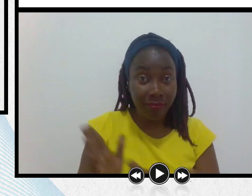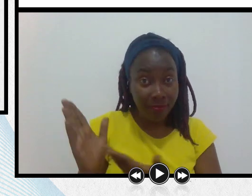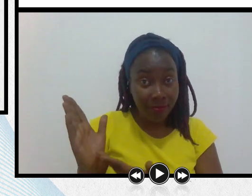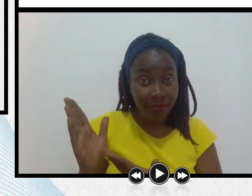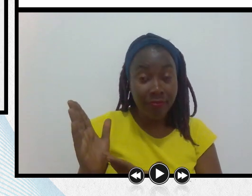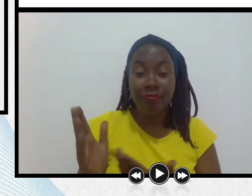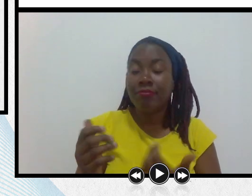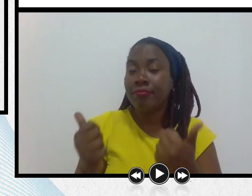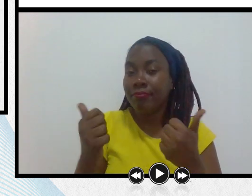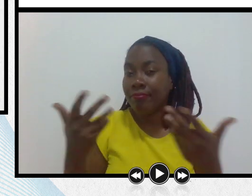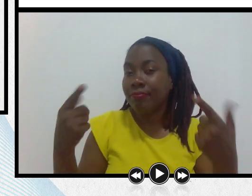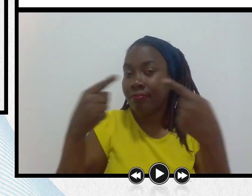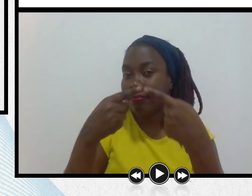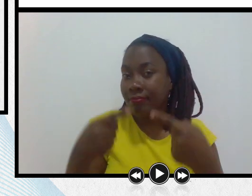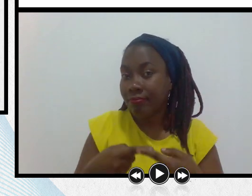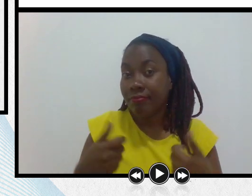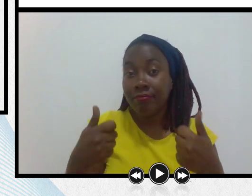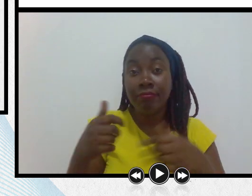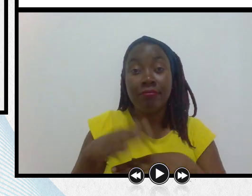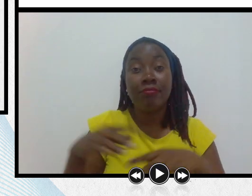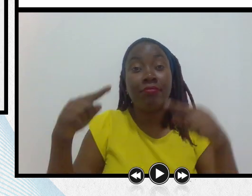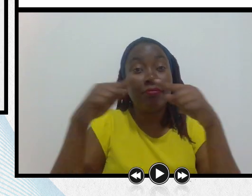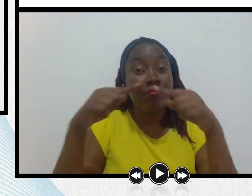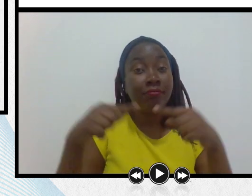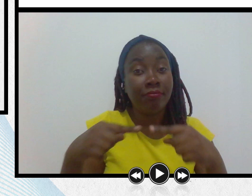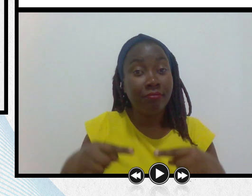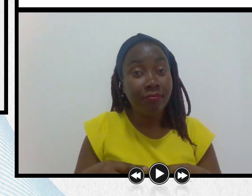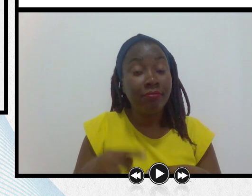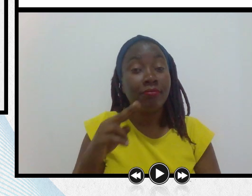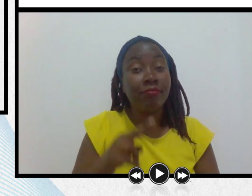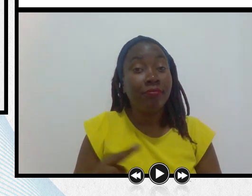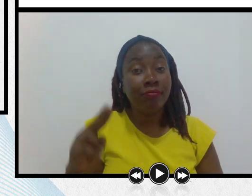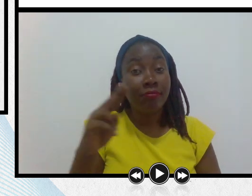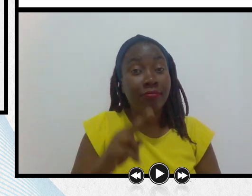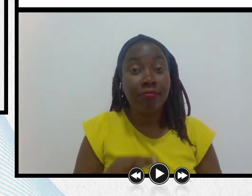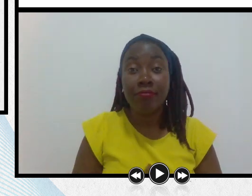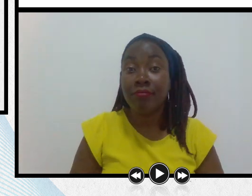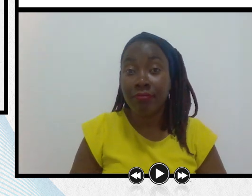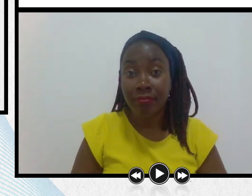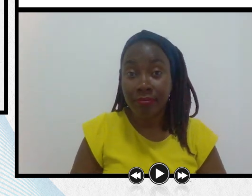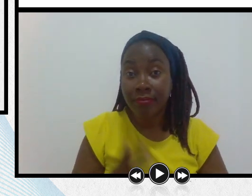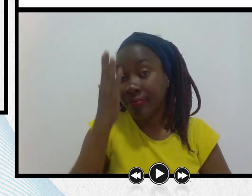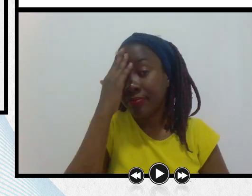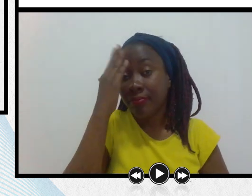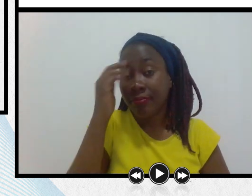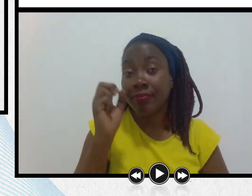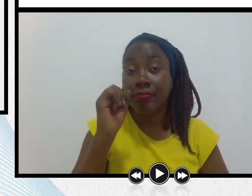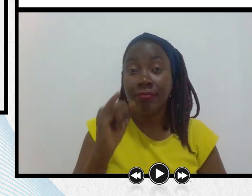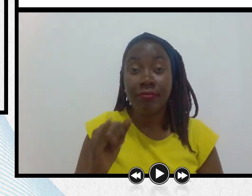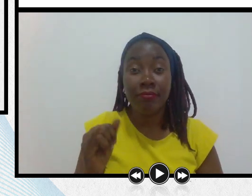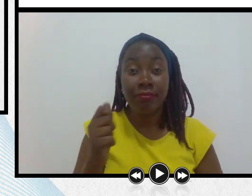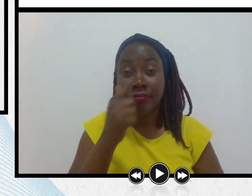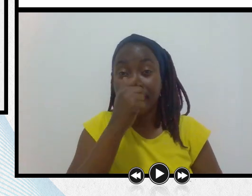que já são bem mais precisos e são mais adequados para uso, para saber se